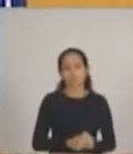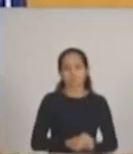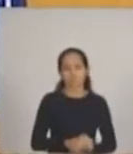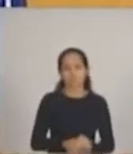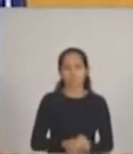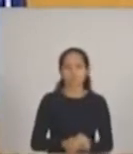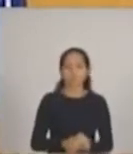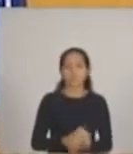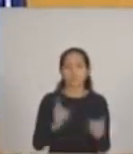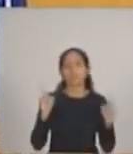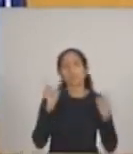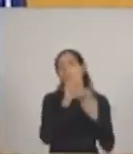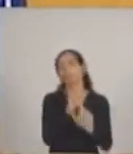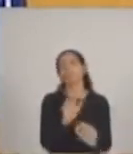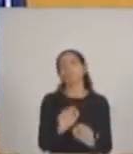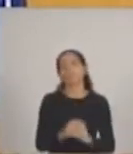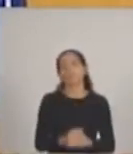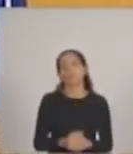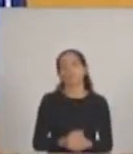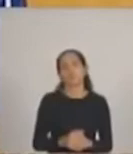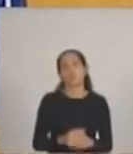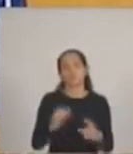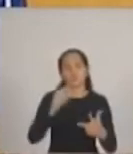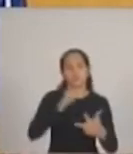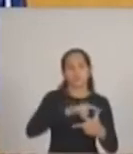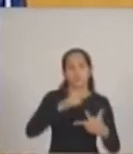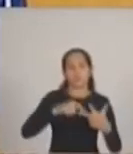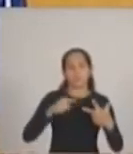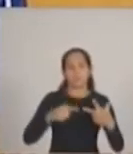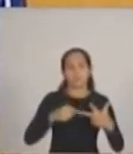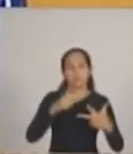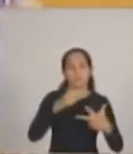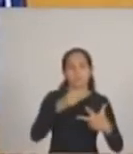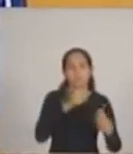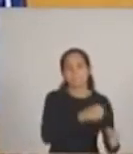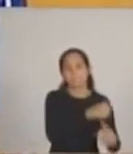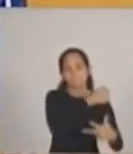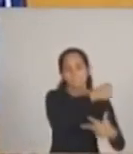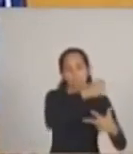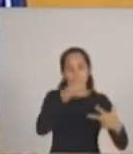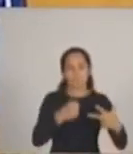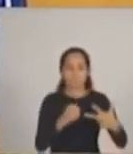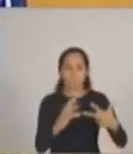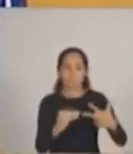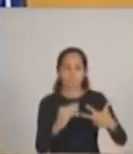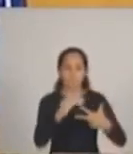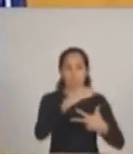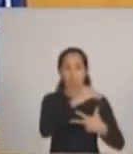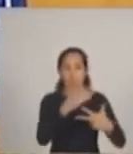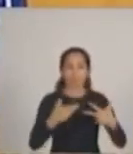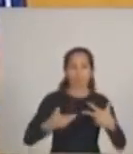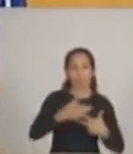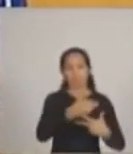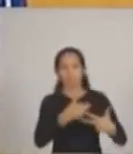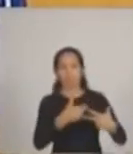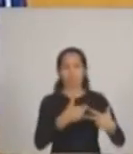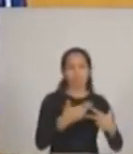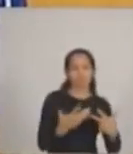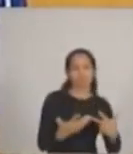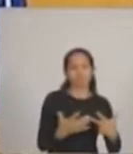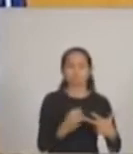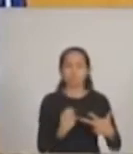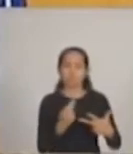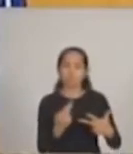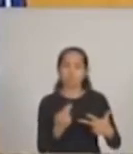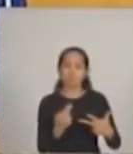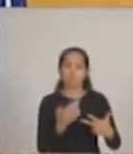muita dificuldade quando um poder interfere em outro poder, quando alguém ou algum poder